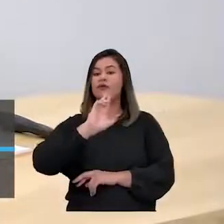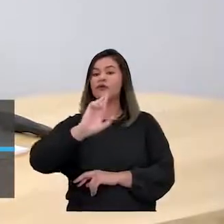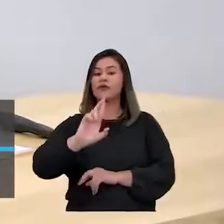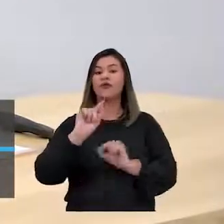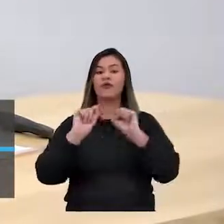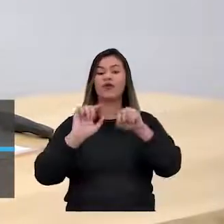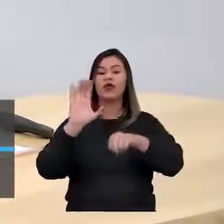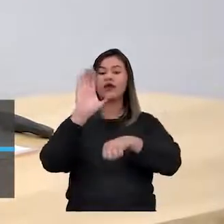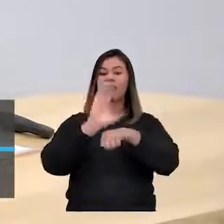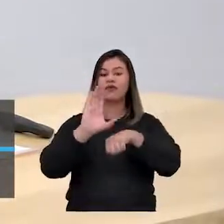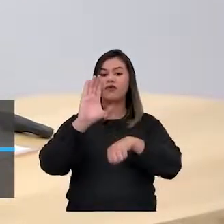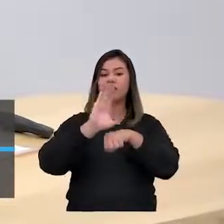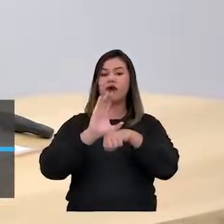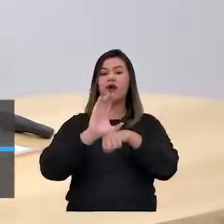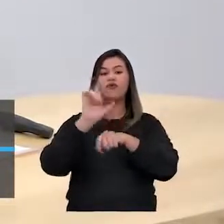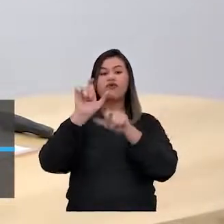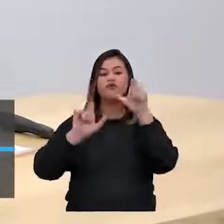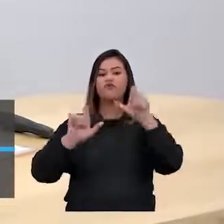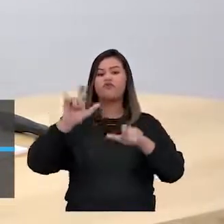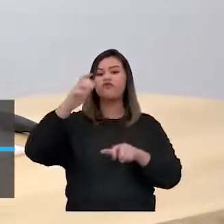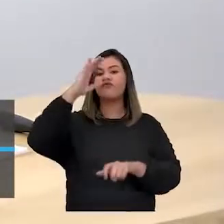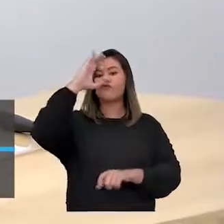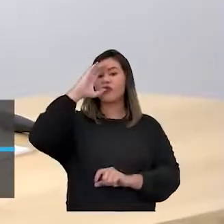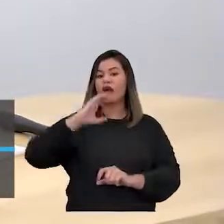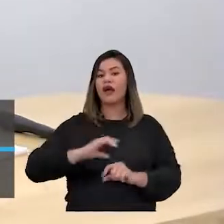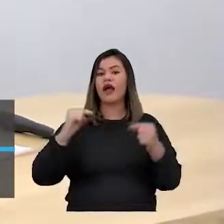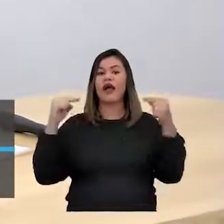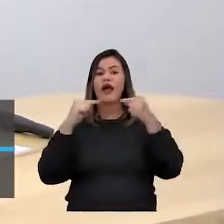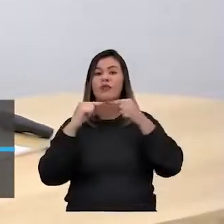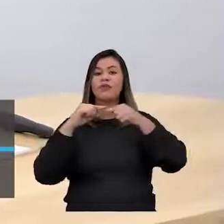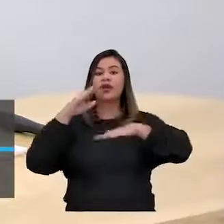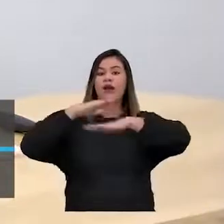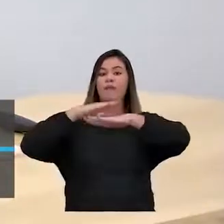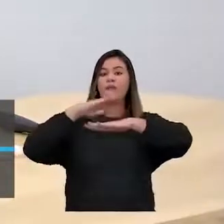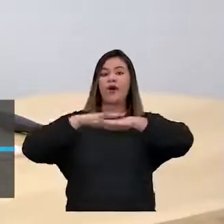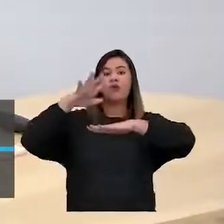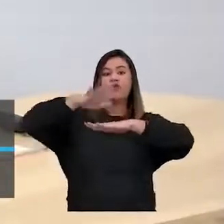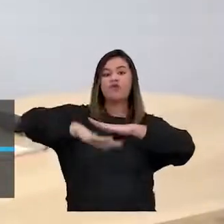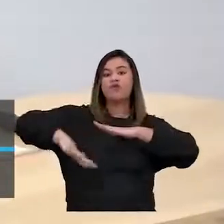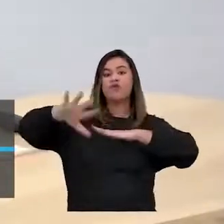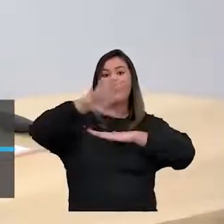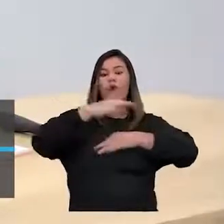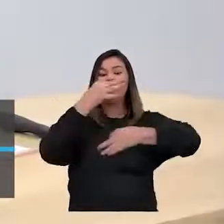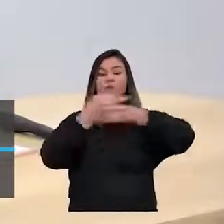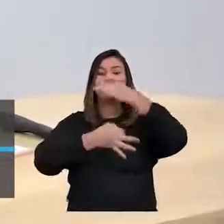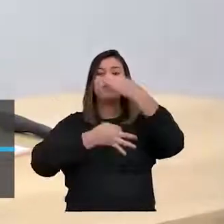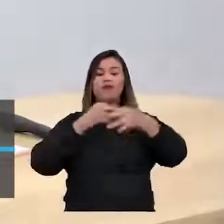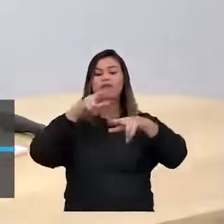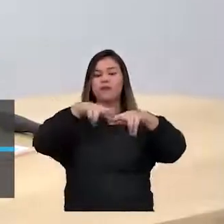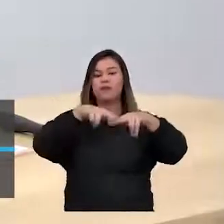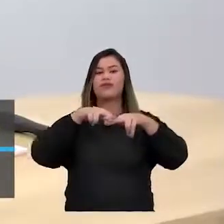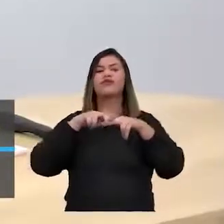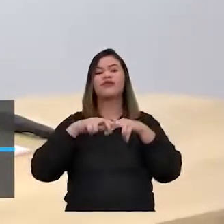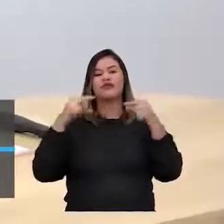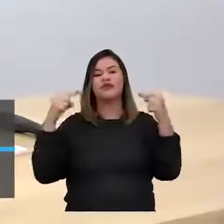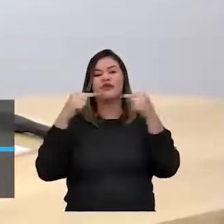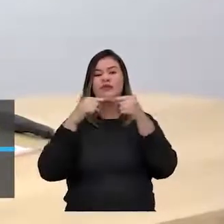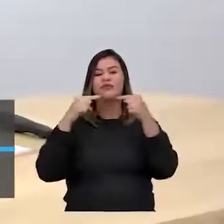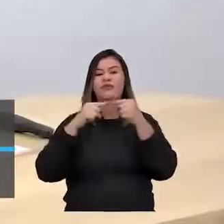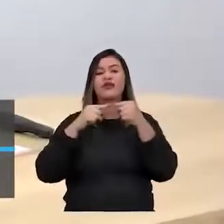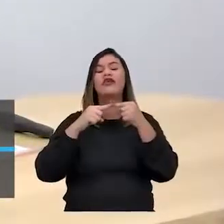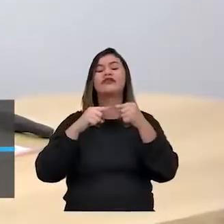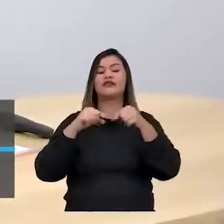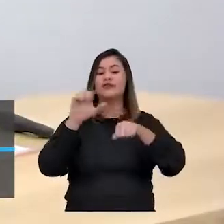a Constituição Cidadã foi escrita com efetiva participação do povo. Daí o nome